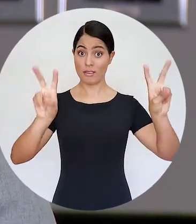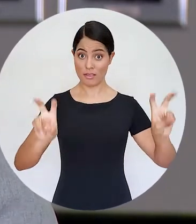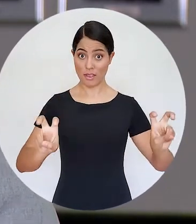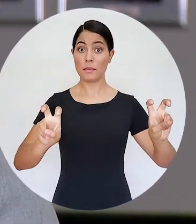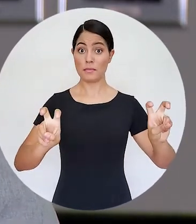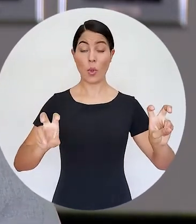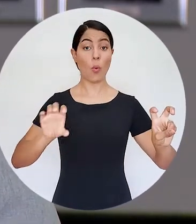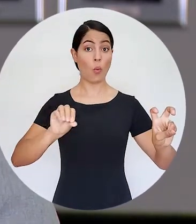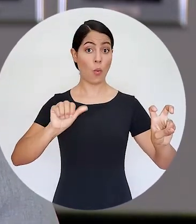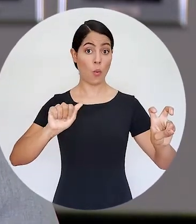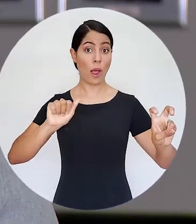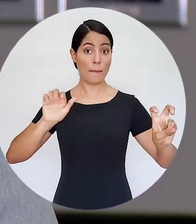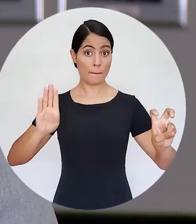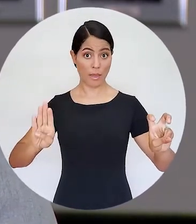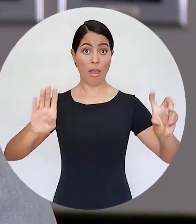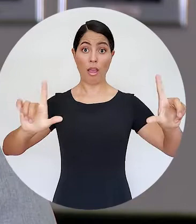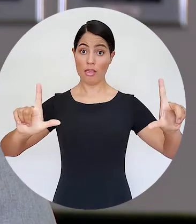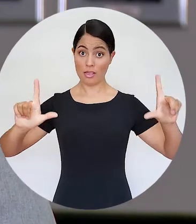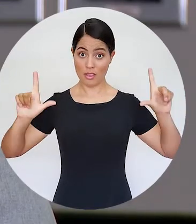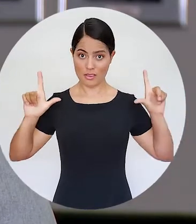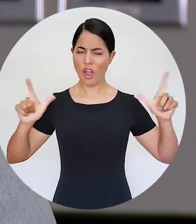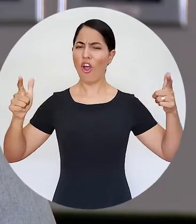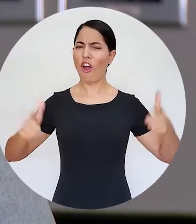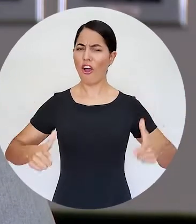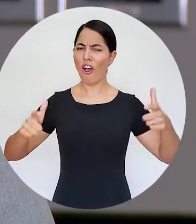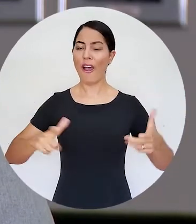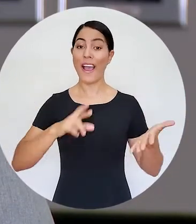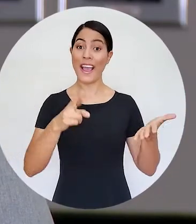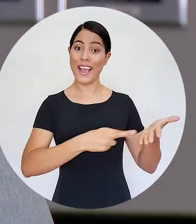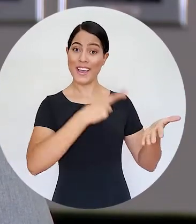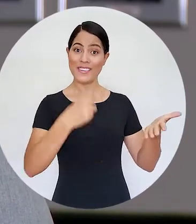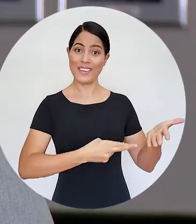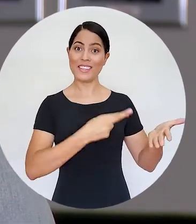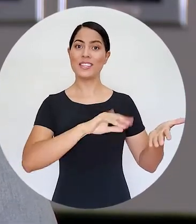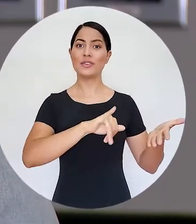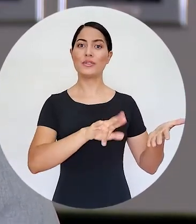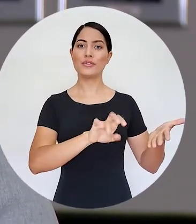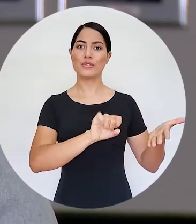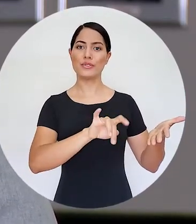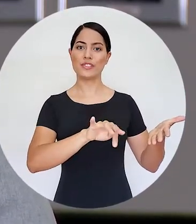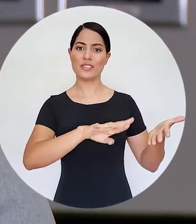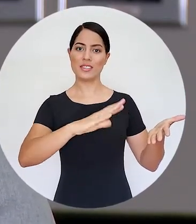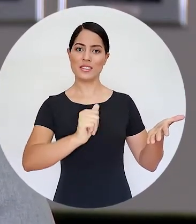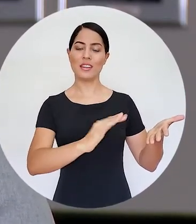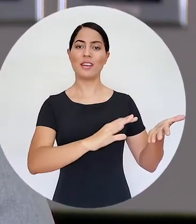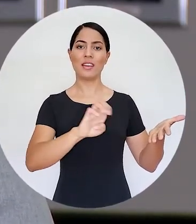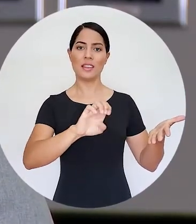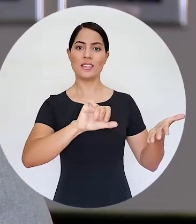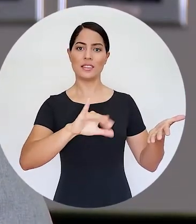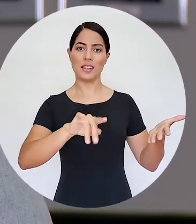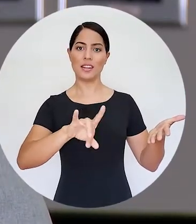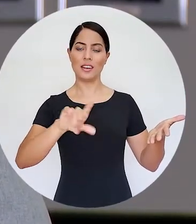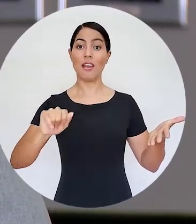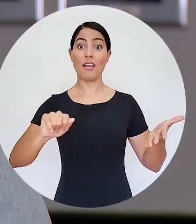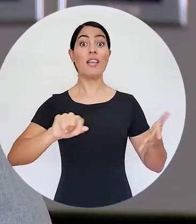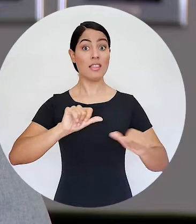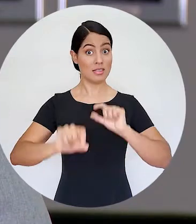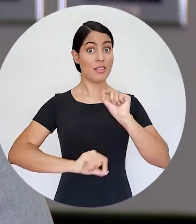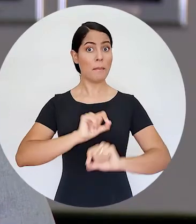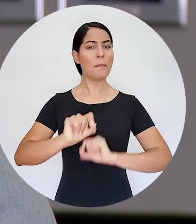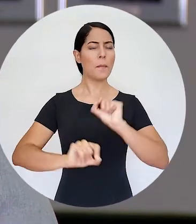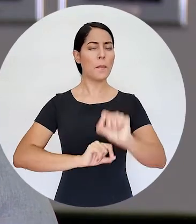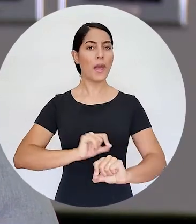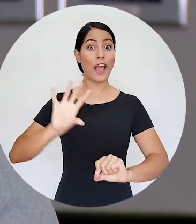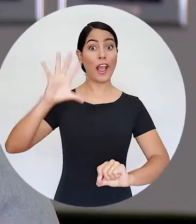nós vamos falar sobre o destaque da OAB na revista justiça e cidadania evento os rituais da ordem para o mês de